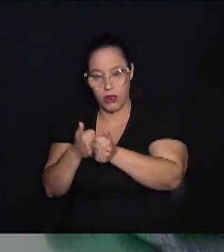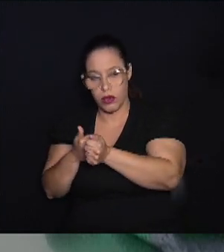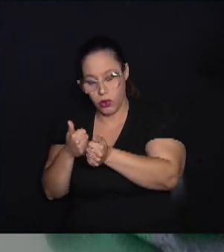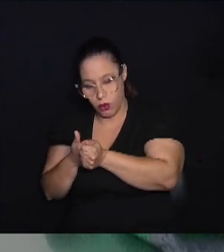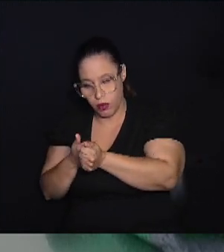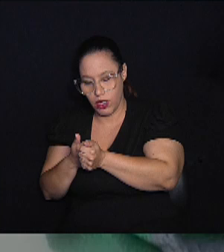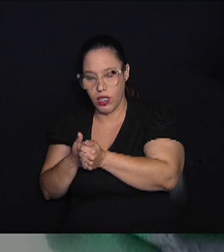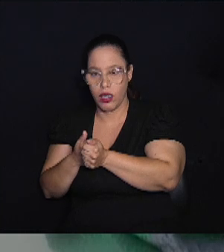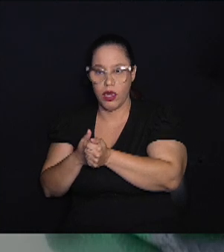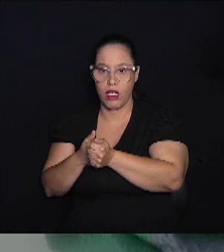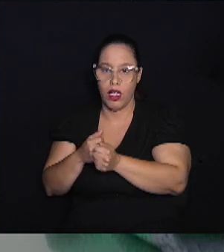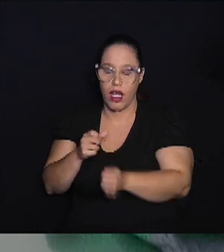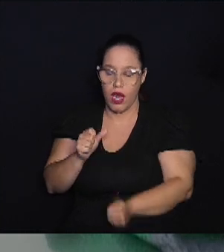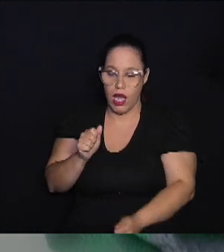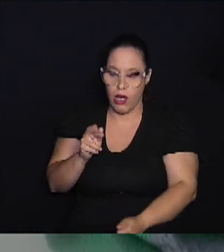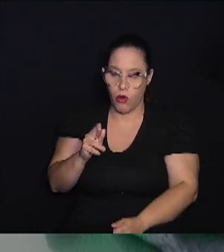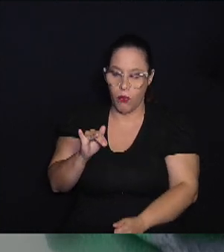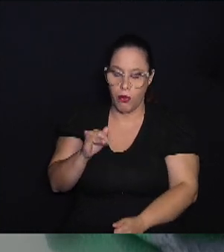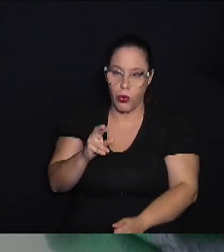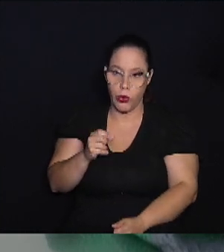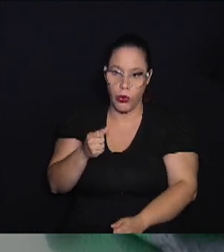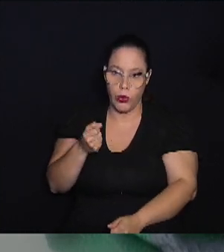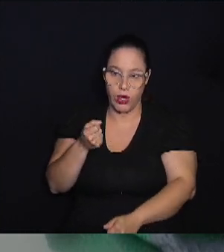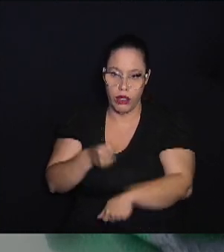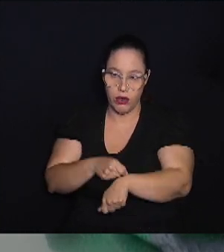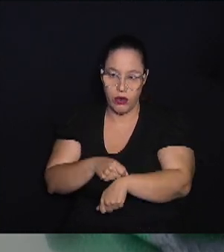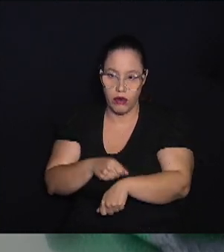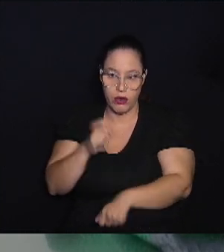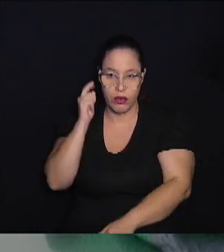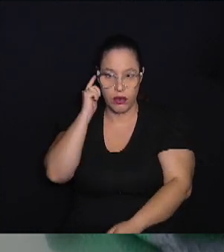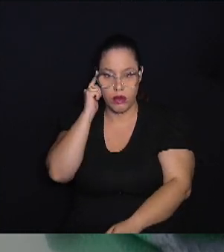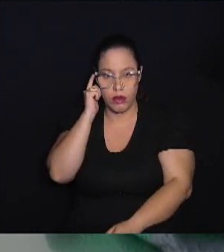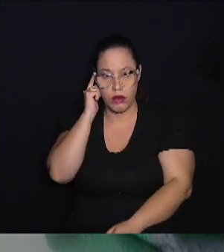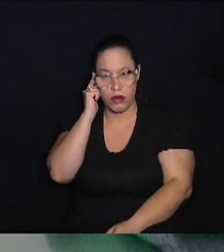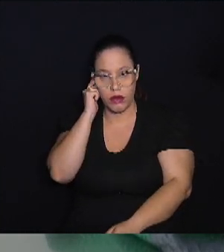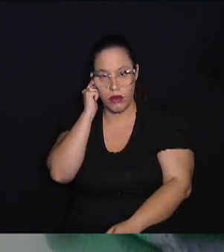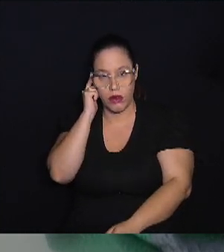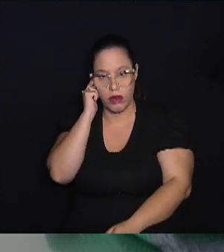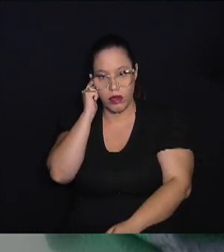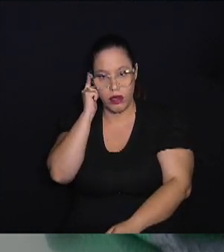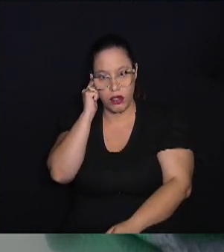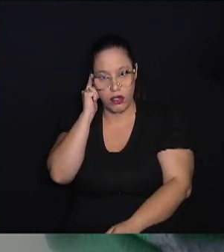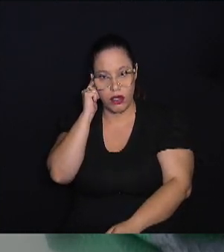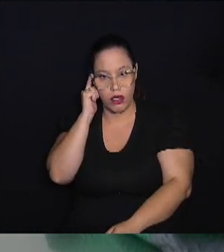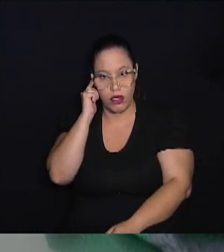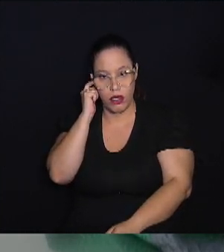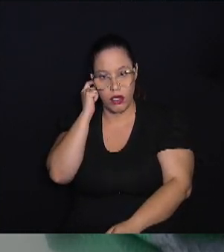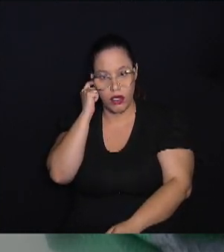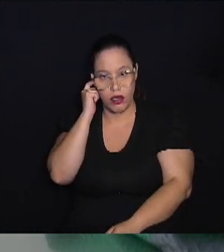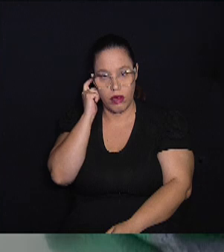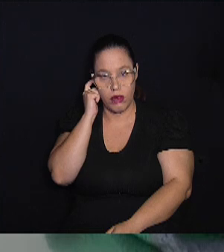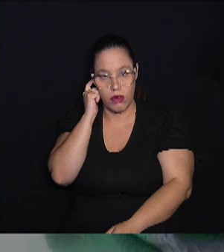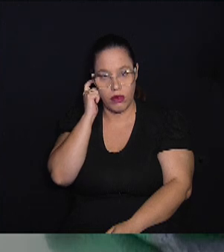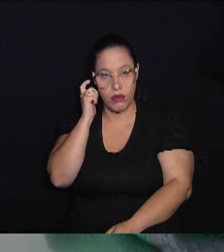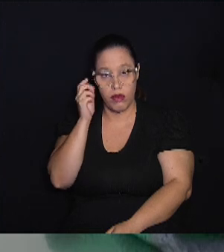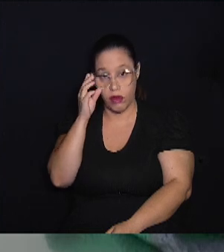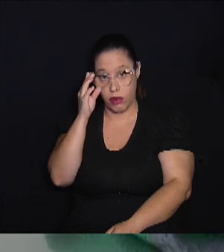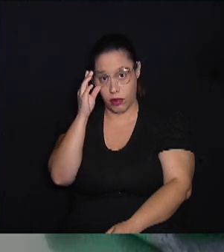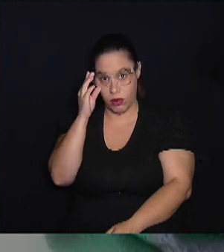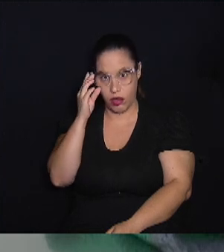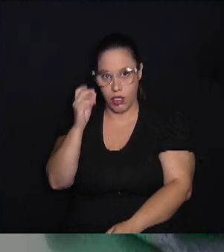de acupuntura, que também ajuda um pouquinho mais nesse momento dele de frio. A acupuntura também está sendo boa com